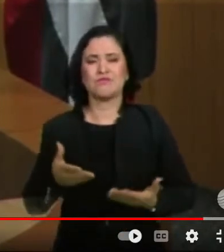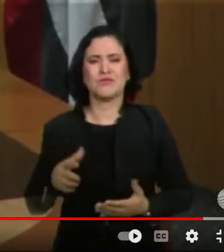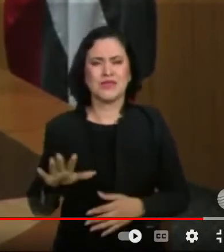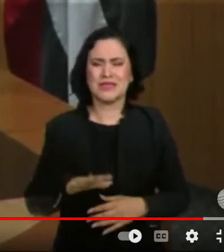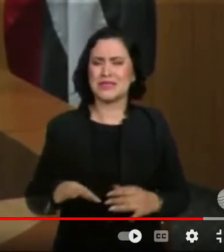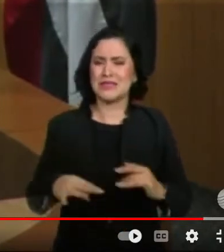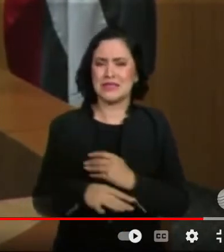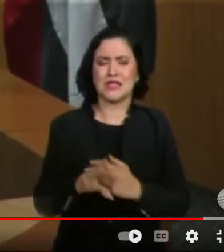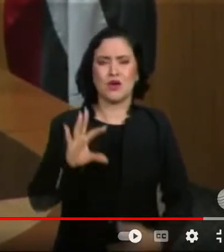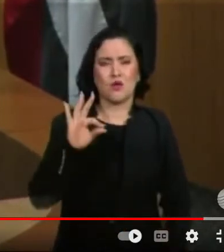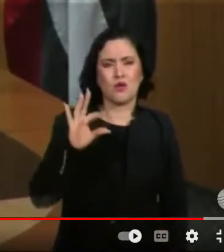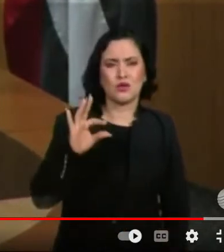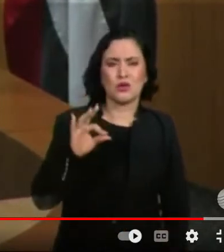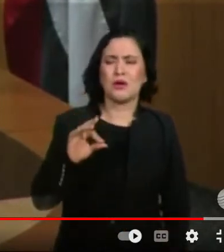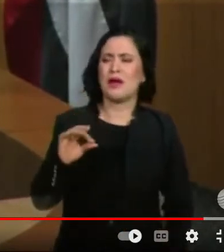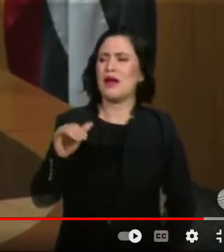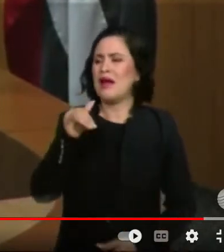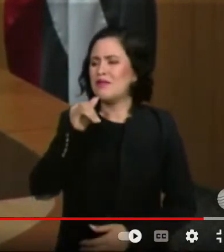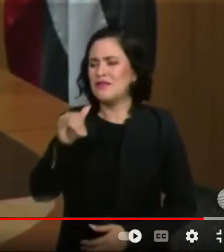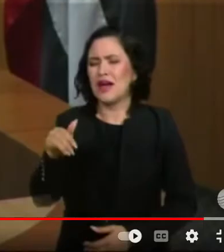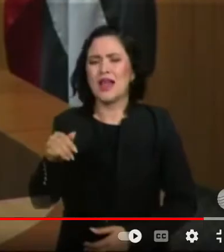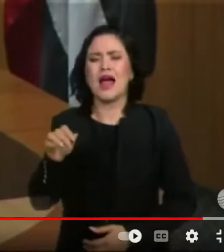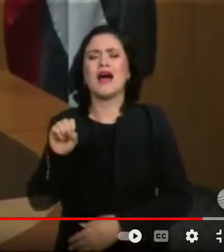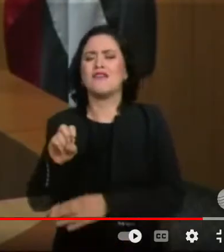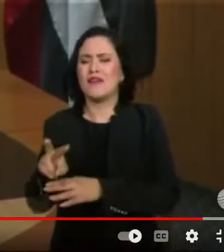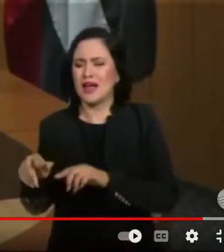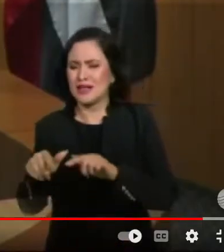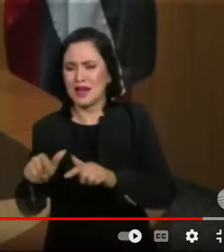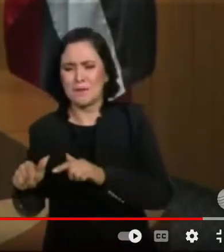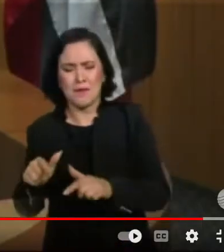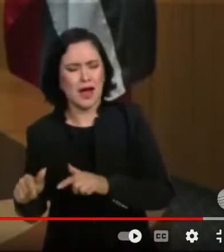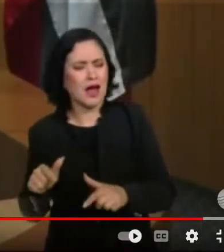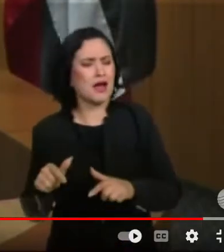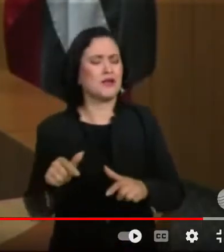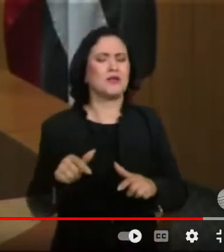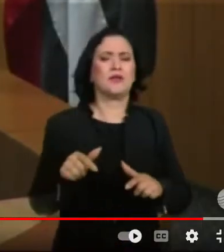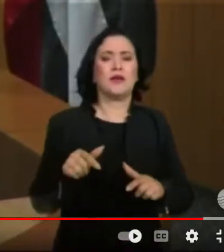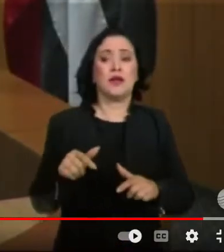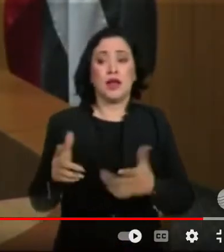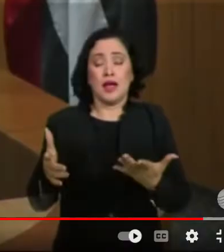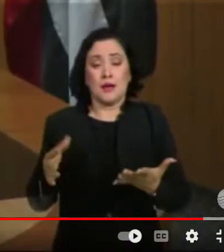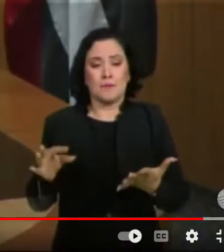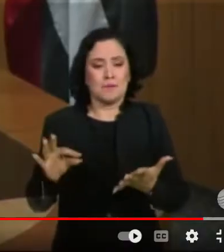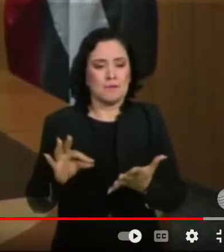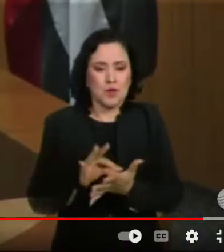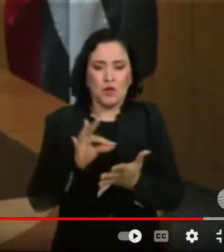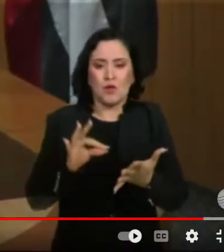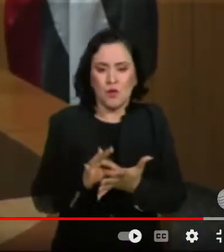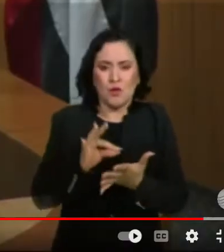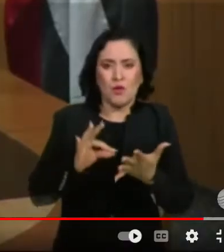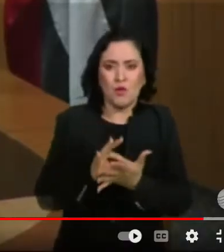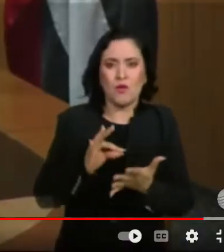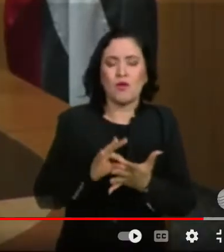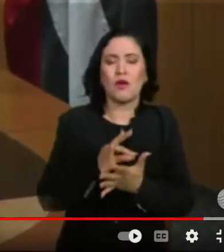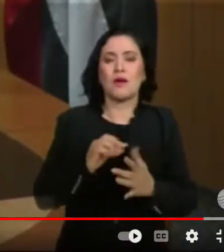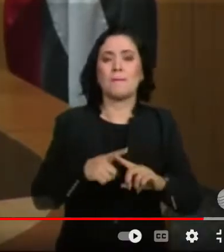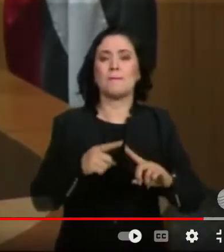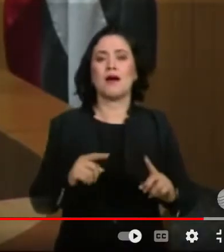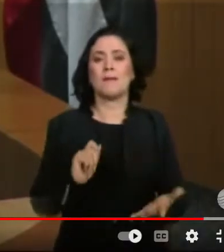Codó, promessa de emprego, empregando todo mundo, enchendo a folha, atrasando o salário dos